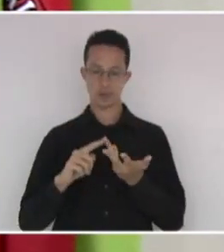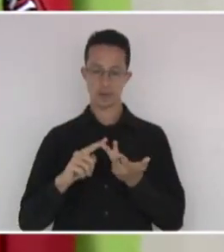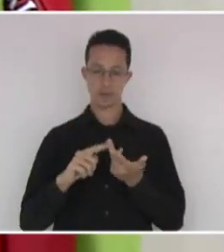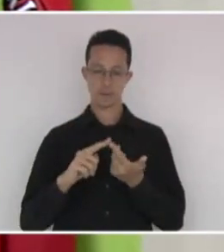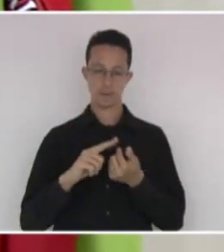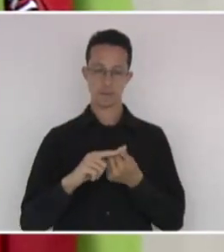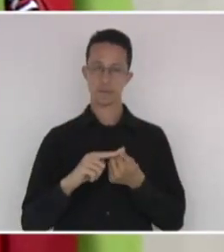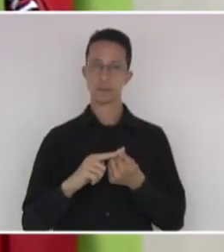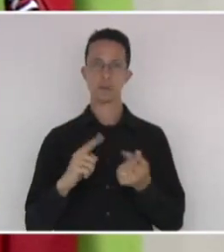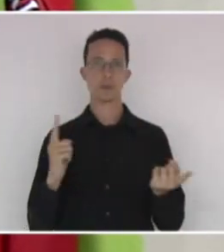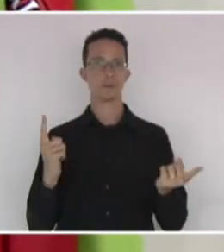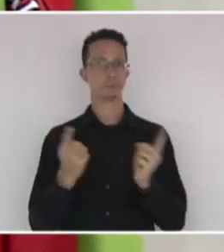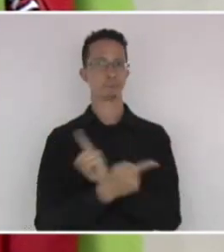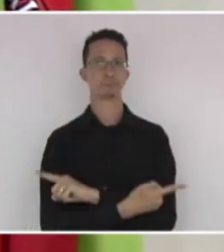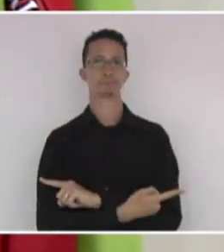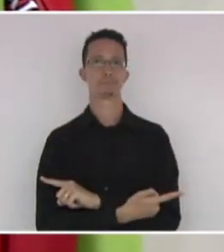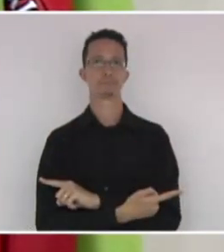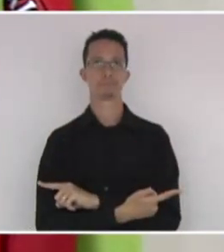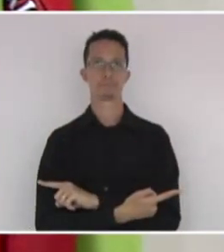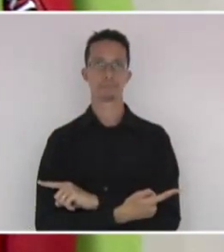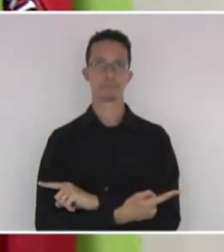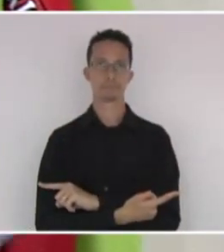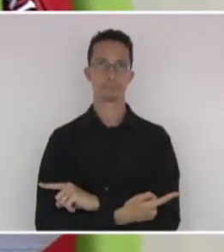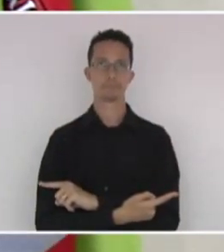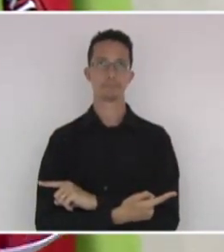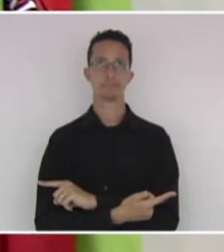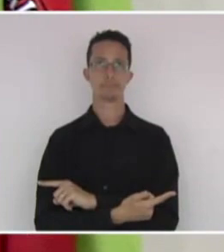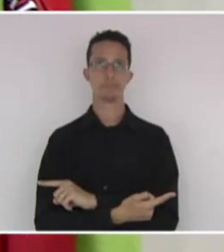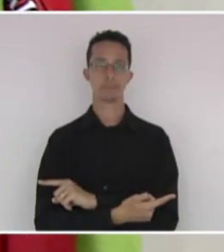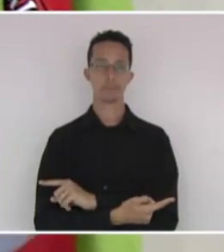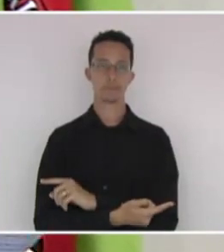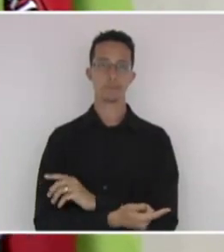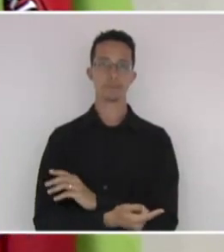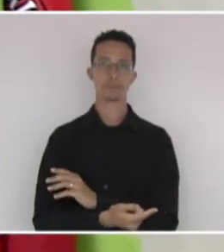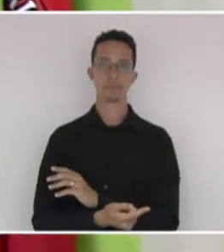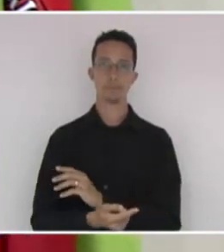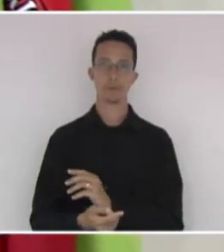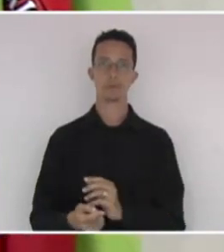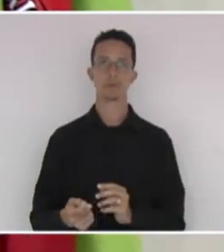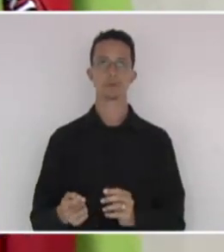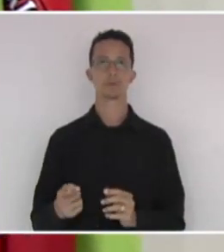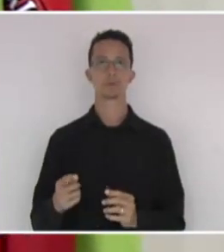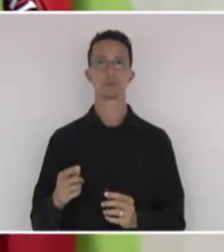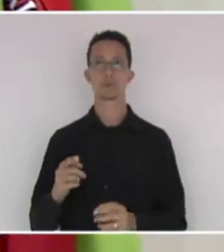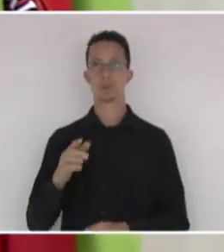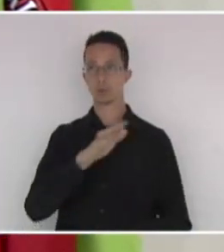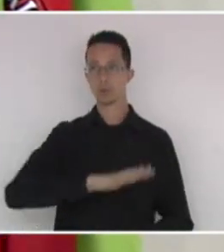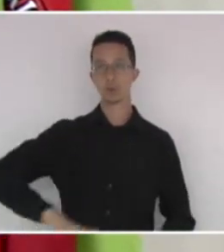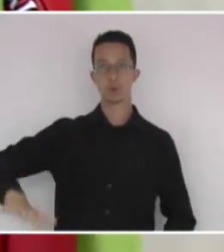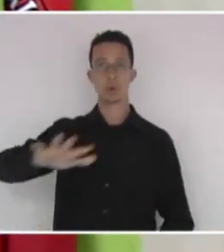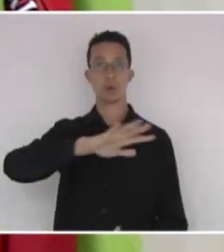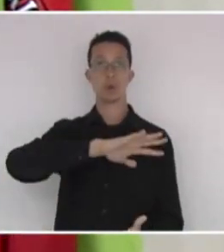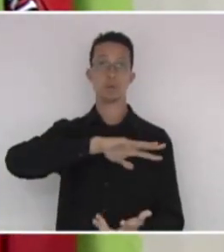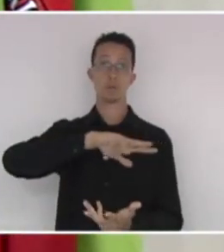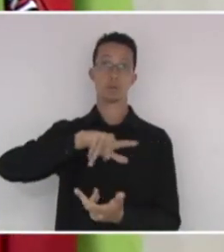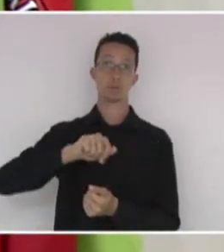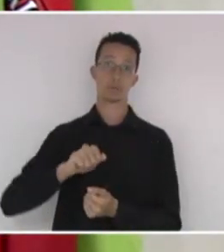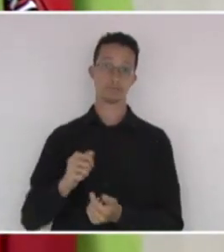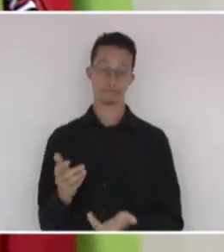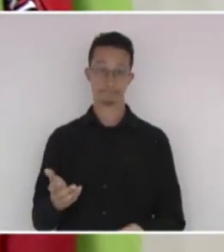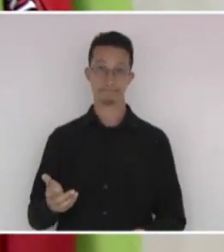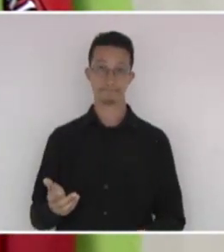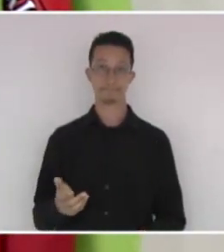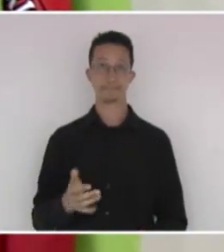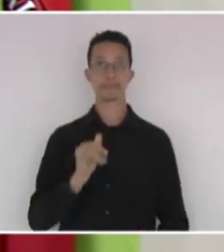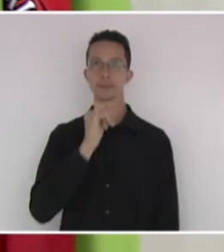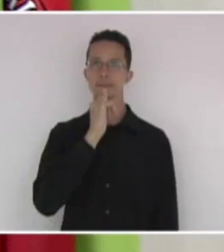na contramão de uma tendência mundial. Infelizmente, estão na mira e querendo,